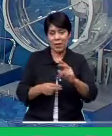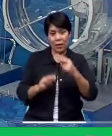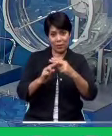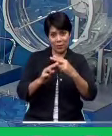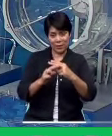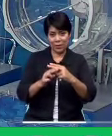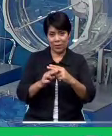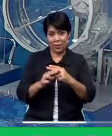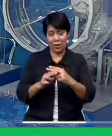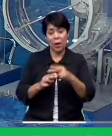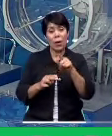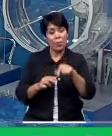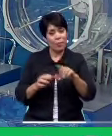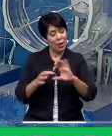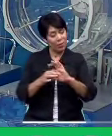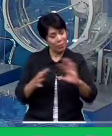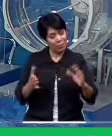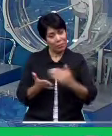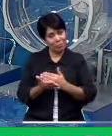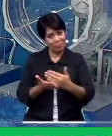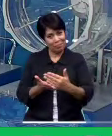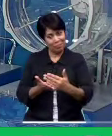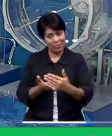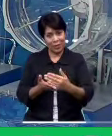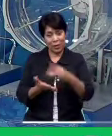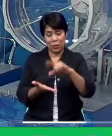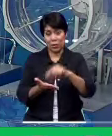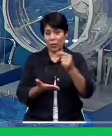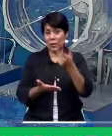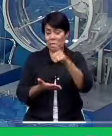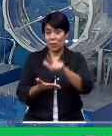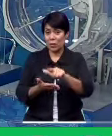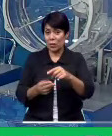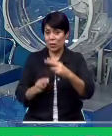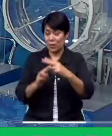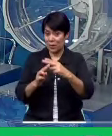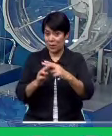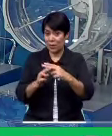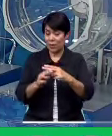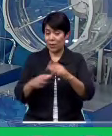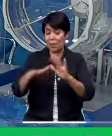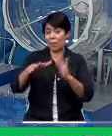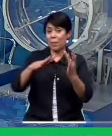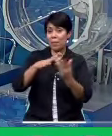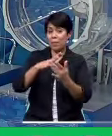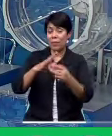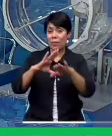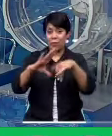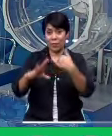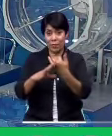E a partir de agora você pode acompanhar os demais sorteios dessa noite das Loterias Caixa através dos perfis do